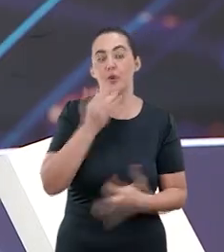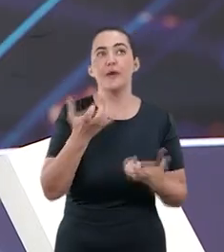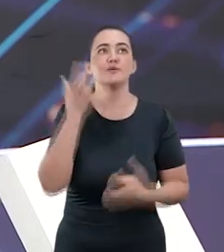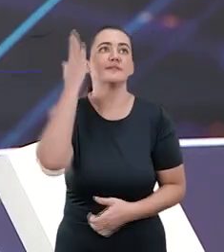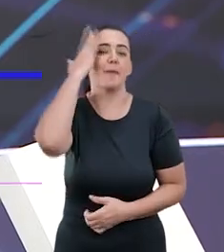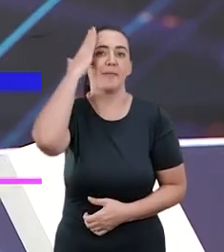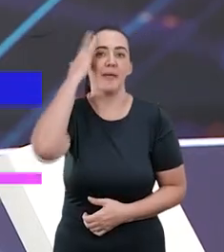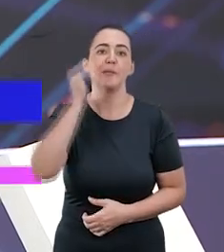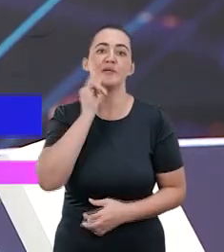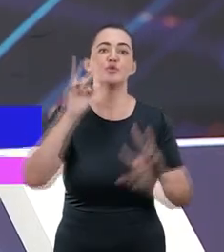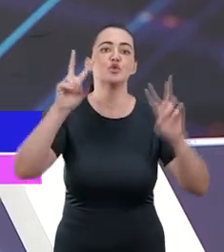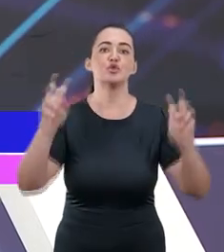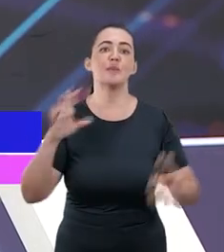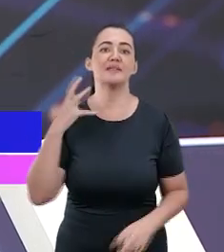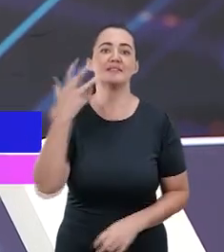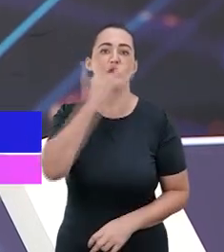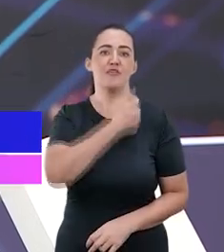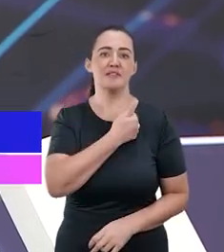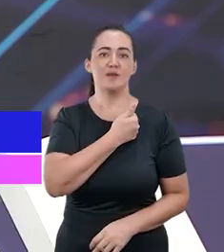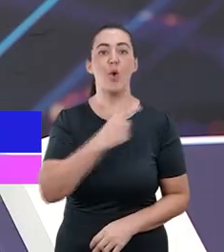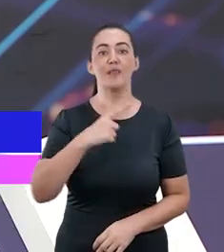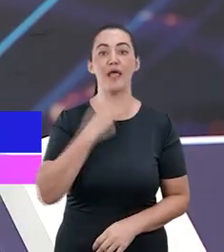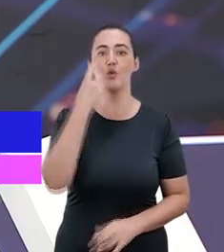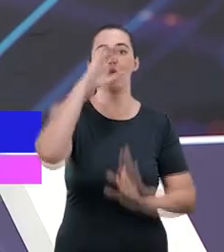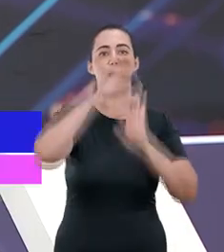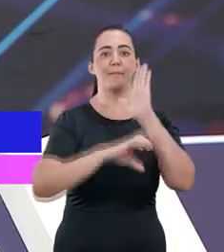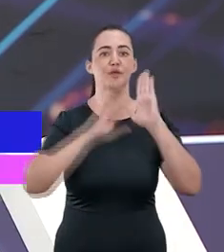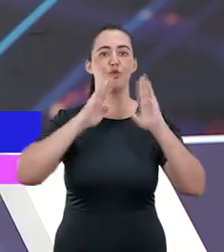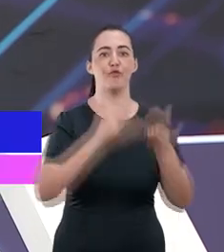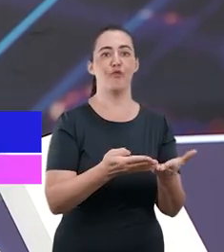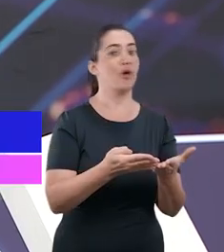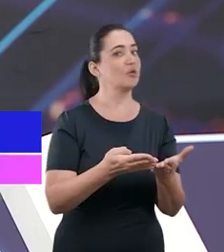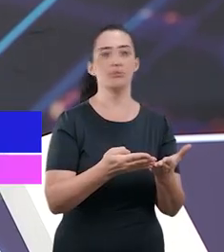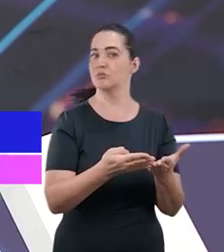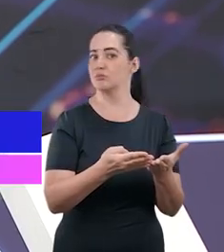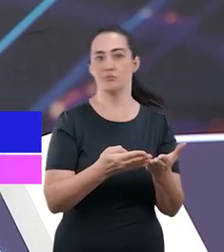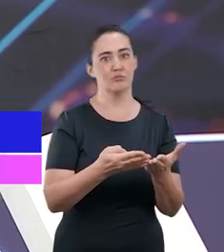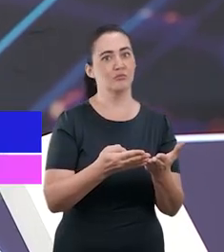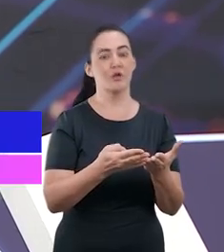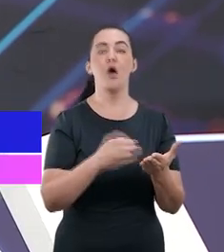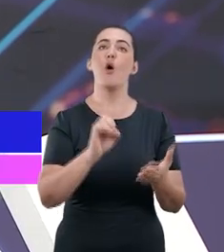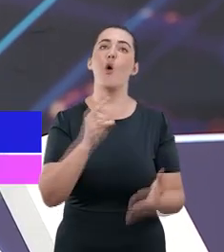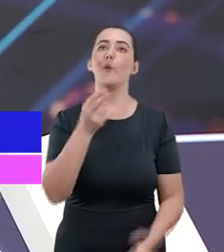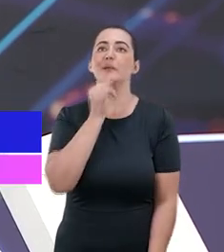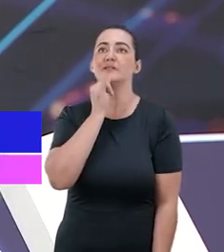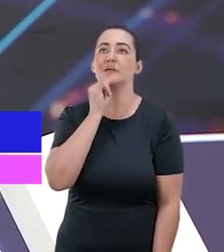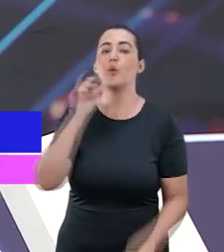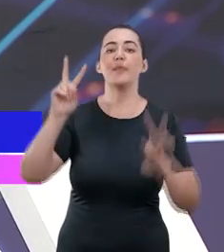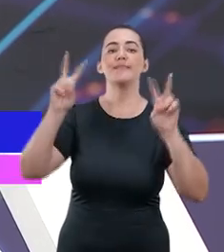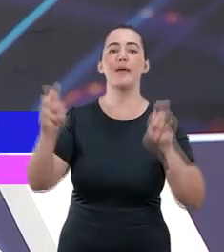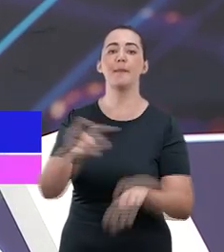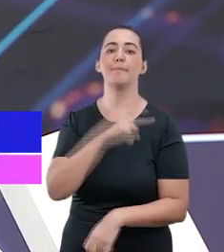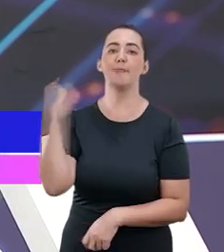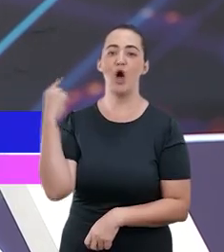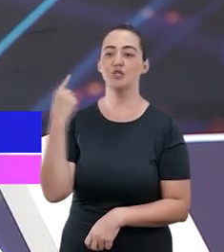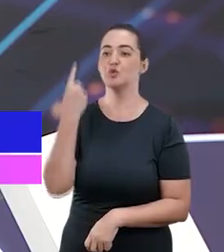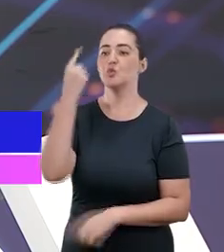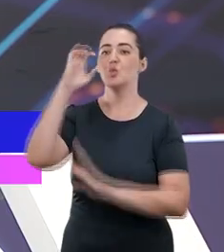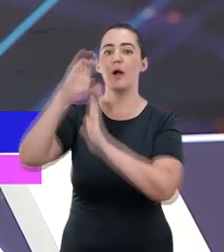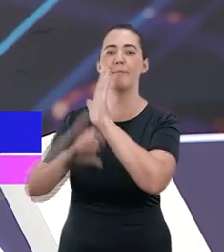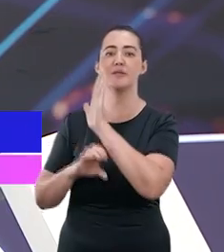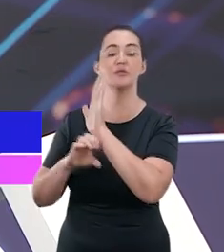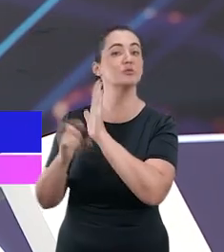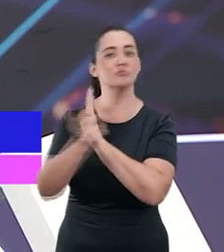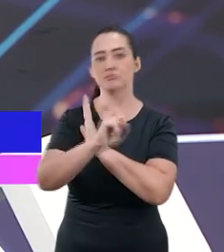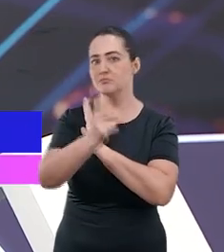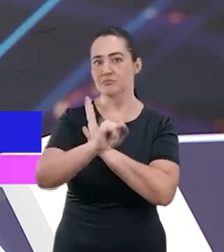Por exemplo, salvação, leia esse capítulo aqui. Morte, esse capítulo aqui. Quero saber sobre saúde, é esse capítulo aqui.